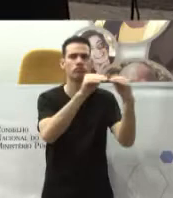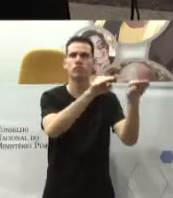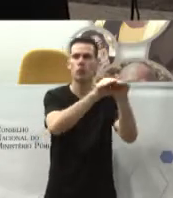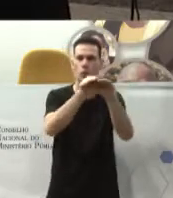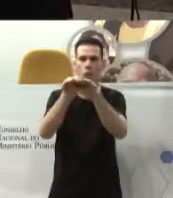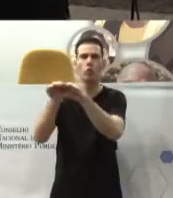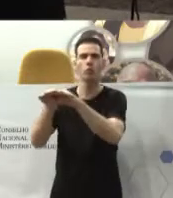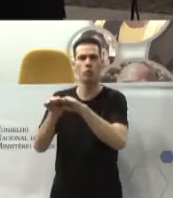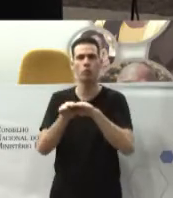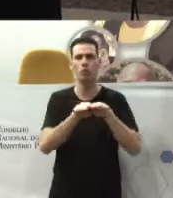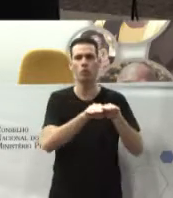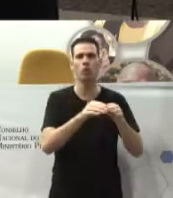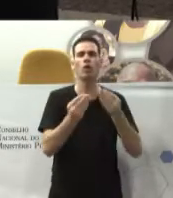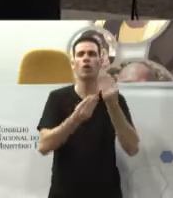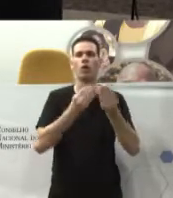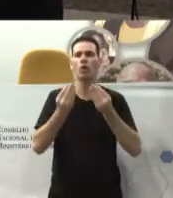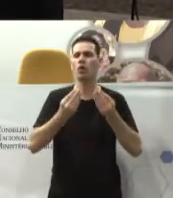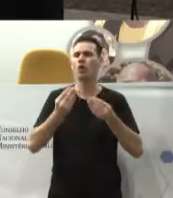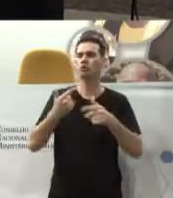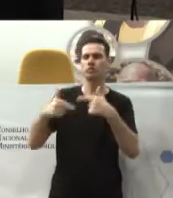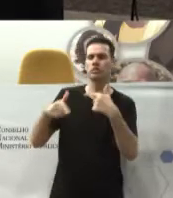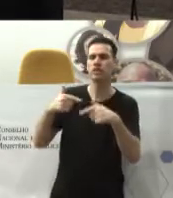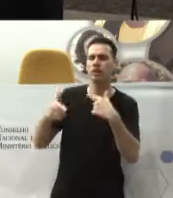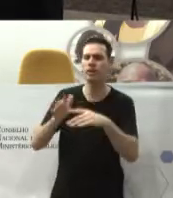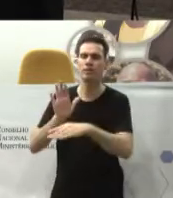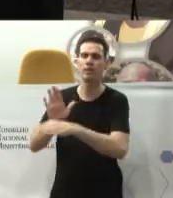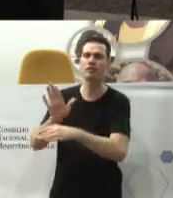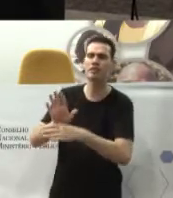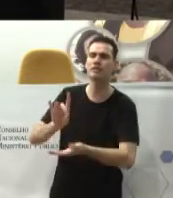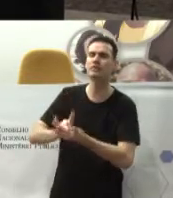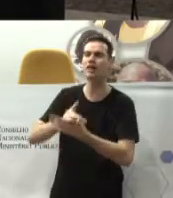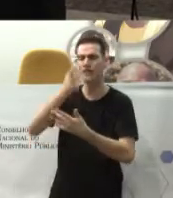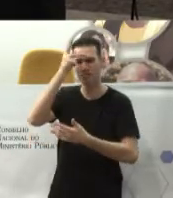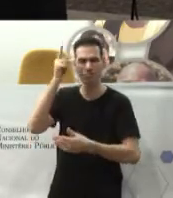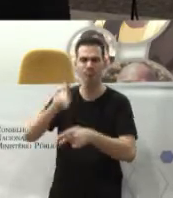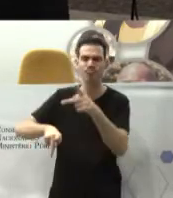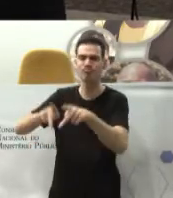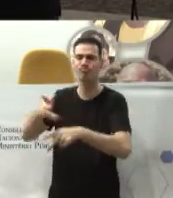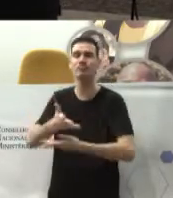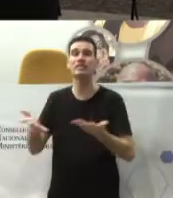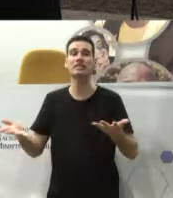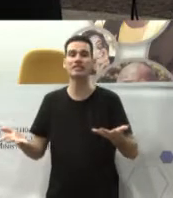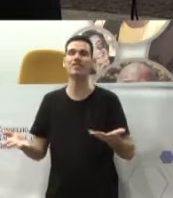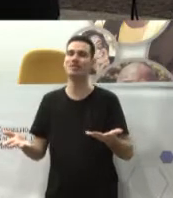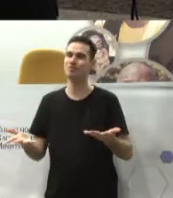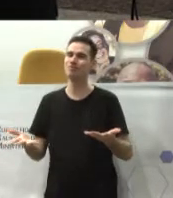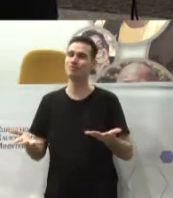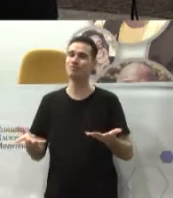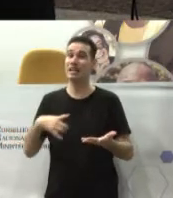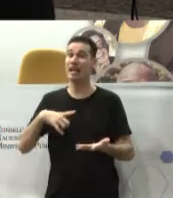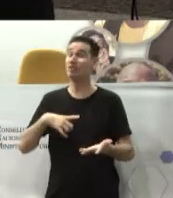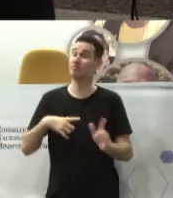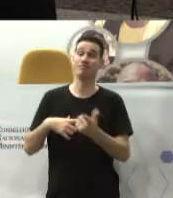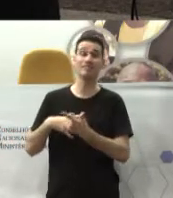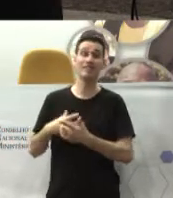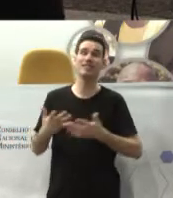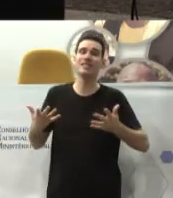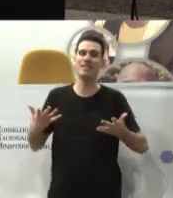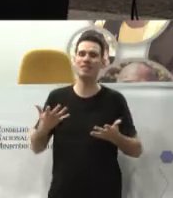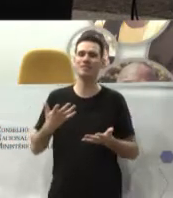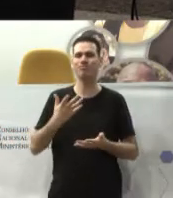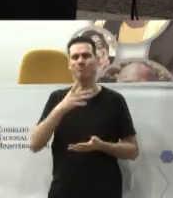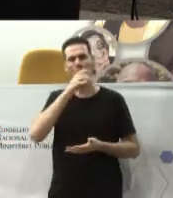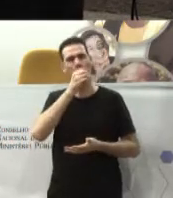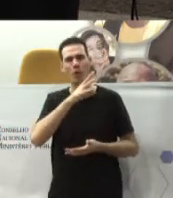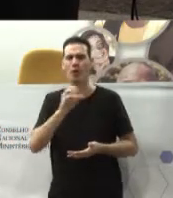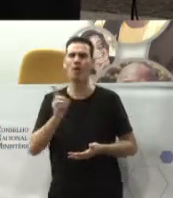entendimento sobre a produção de bens e serviços para essas populações. E isso fragiliza a judicialização e